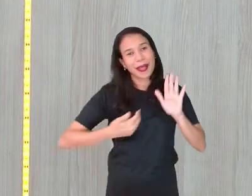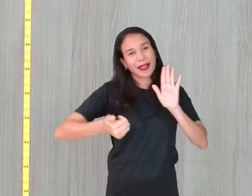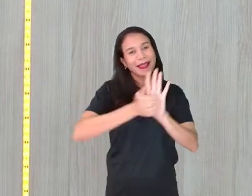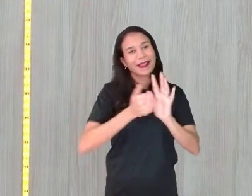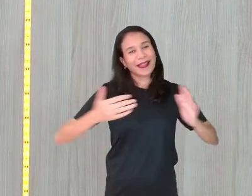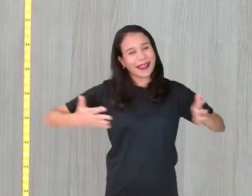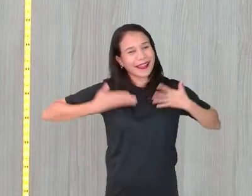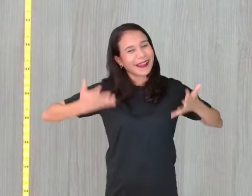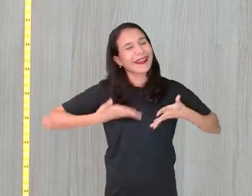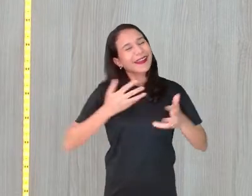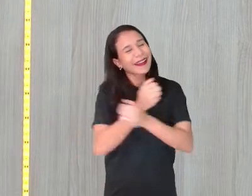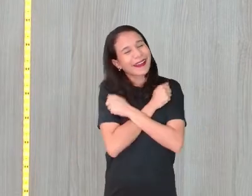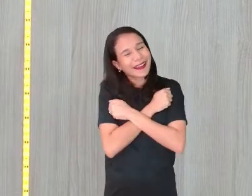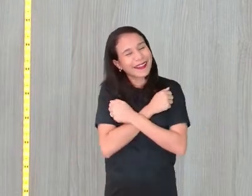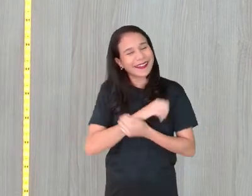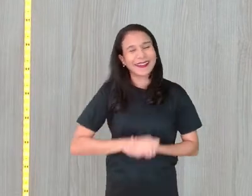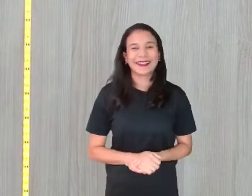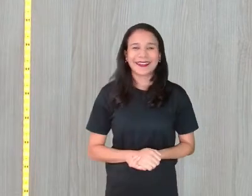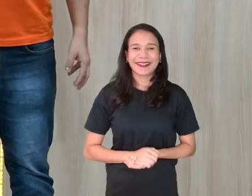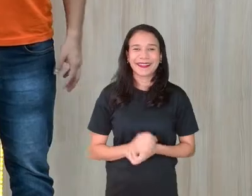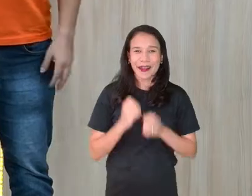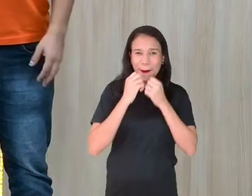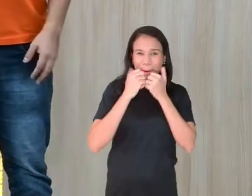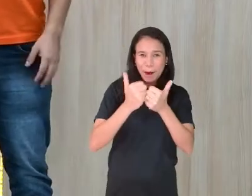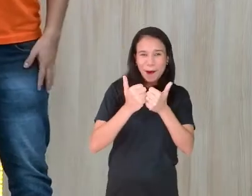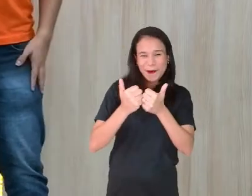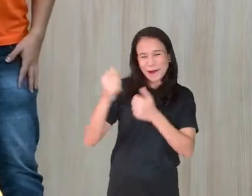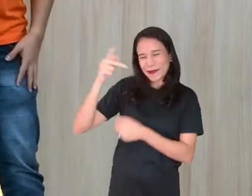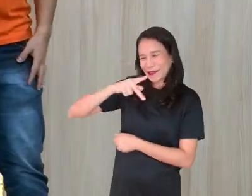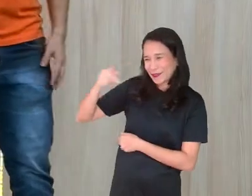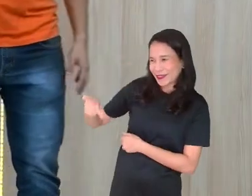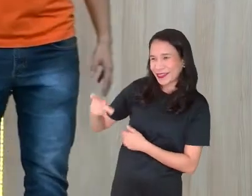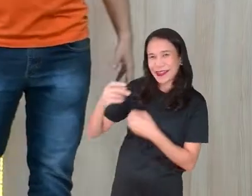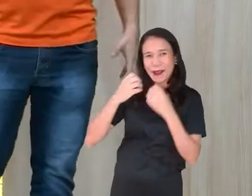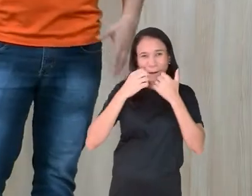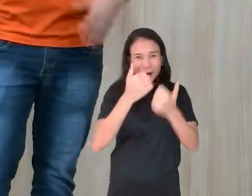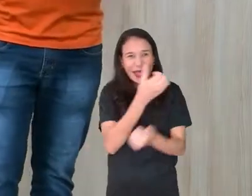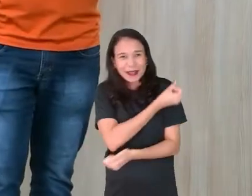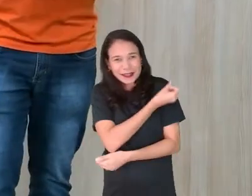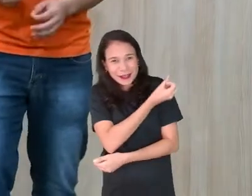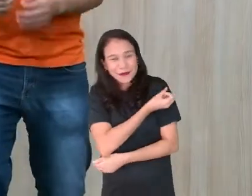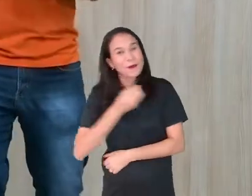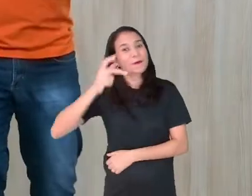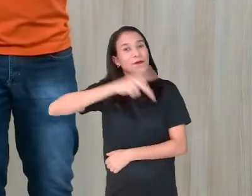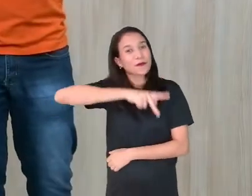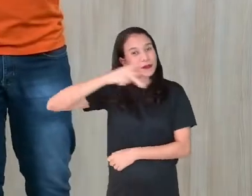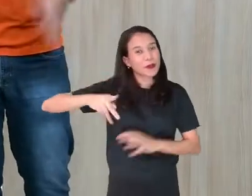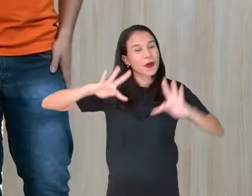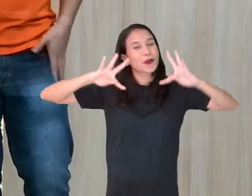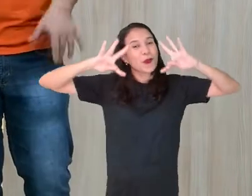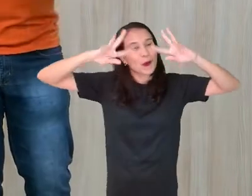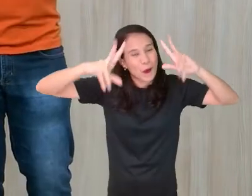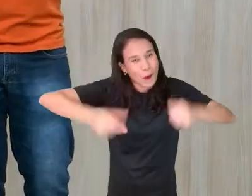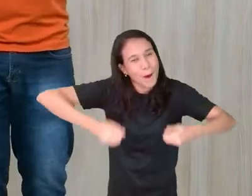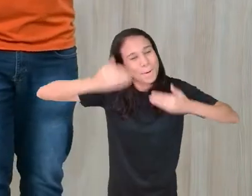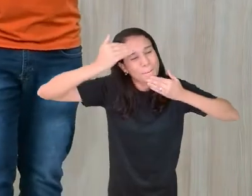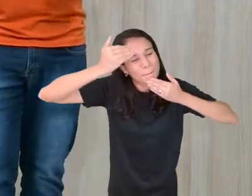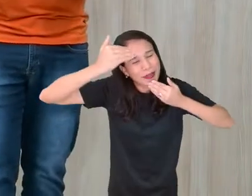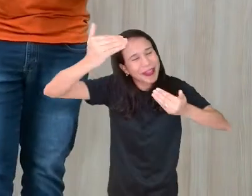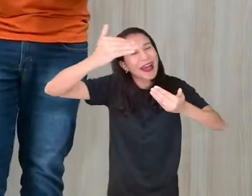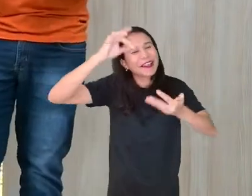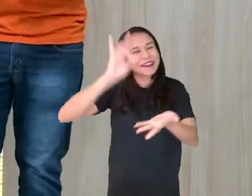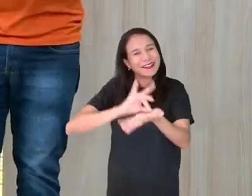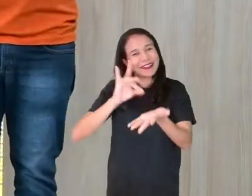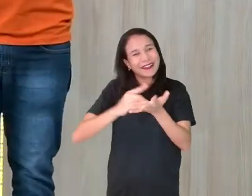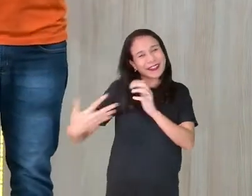só alegria. Um abraço para vocês. Valeu, Giorgio, valeu, 6º ano, professores e professoras, agradeço